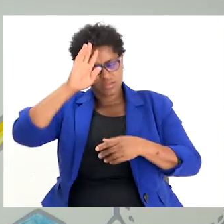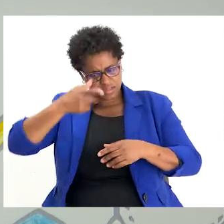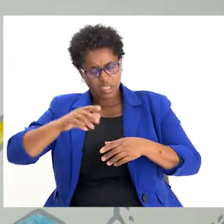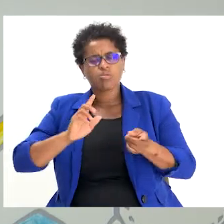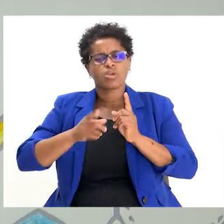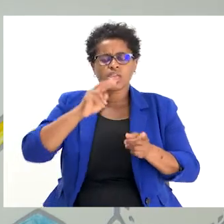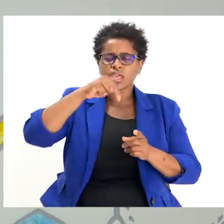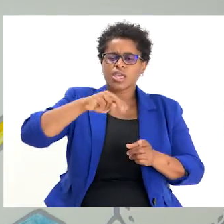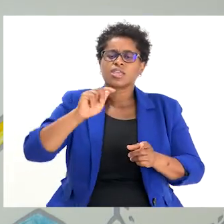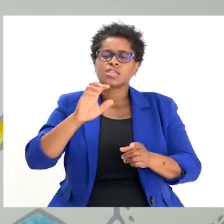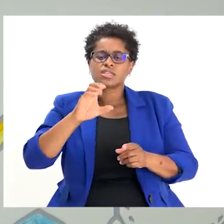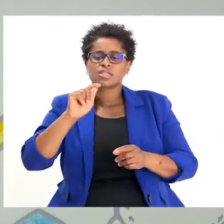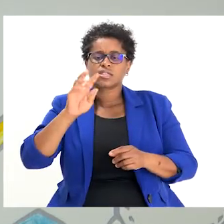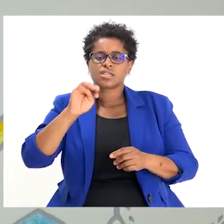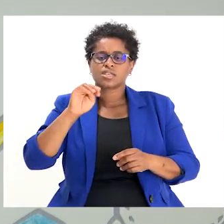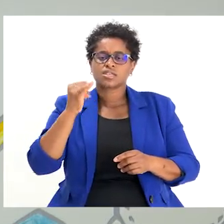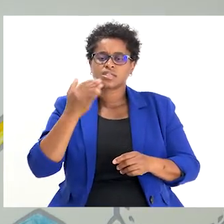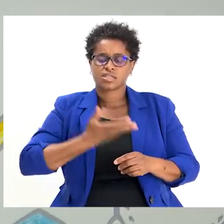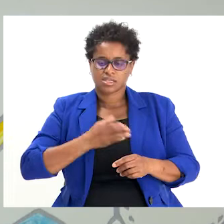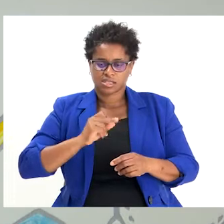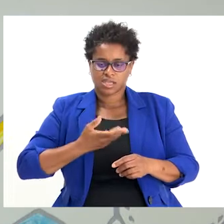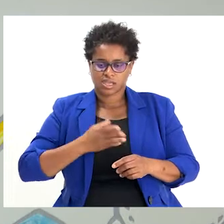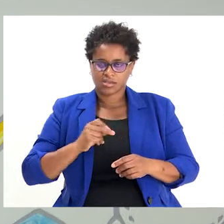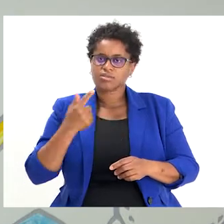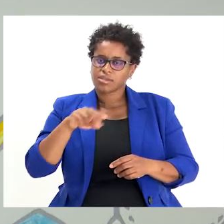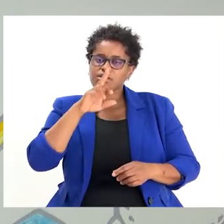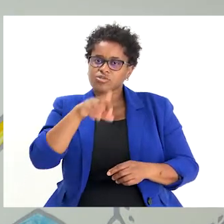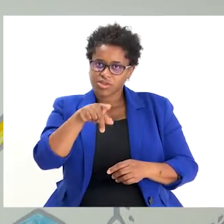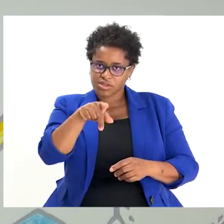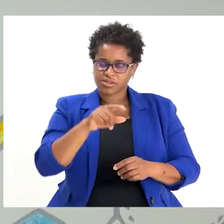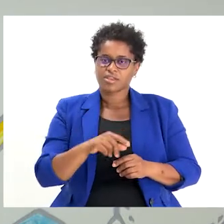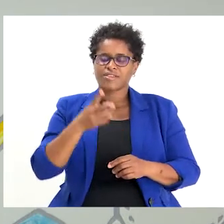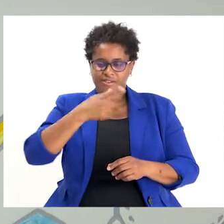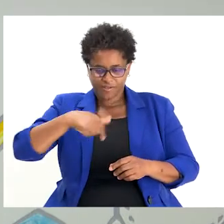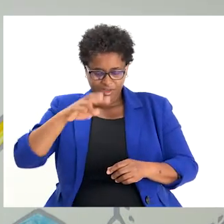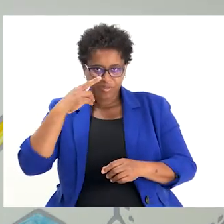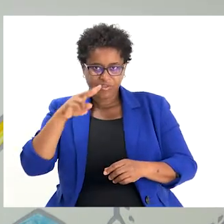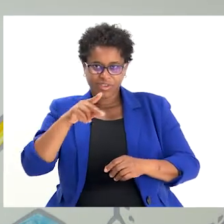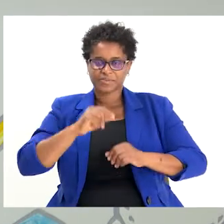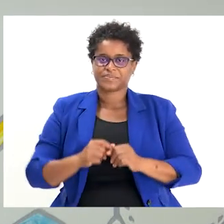necessidade? Tens a resposta? Vamos conferir?